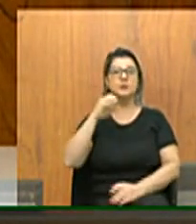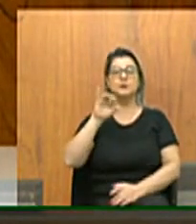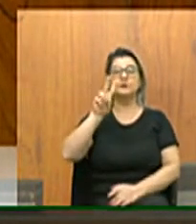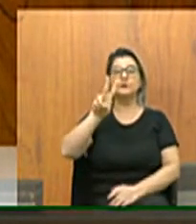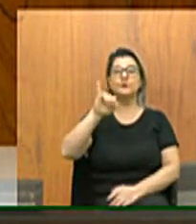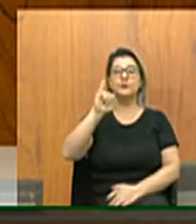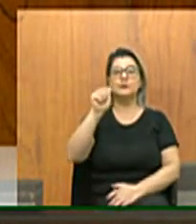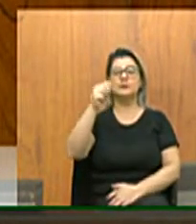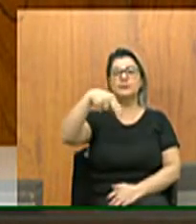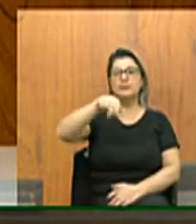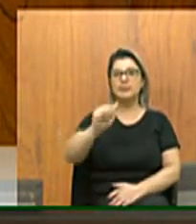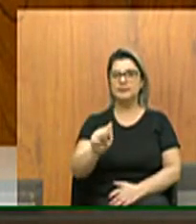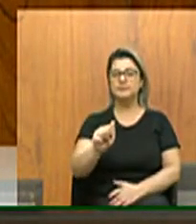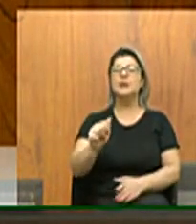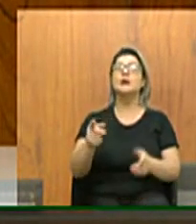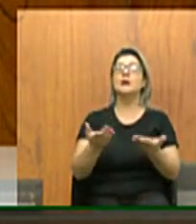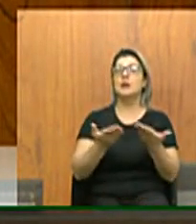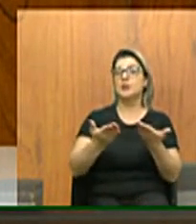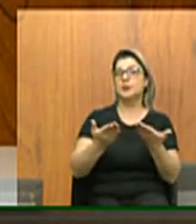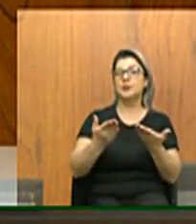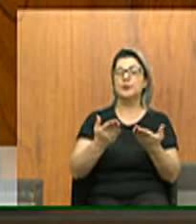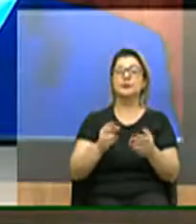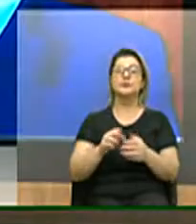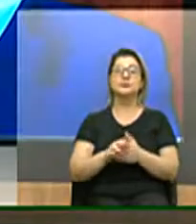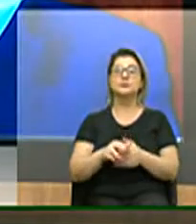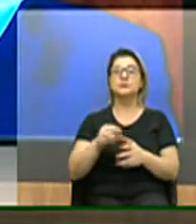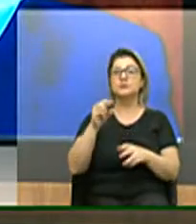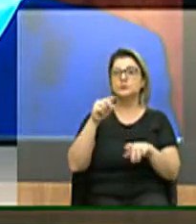está à sua disposição pelo tempo regimental de 3 minutos.